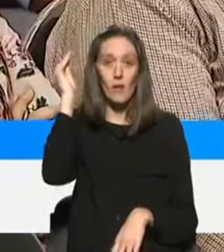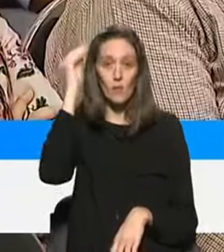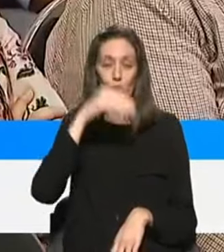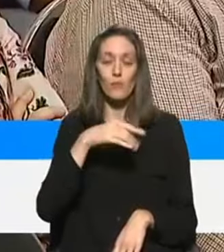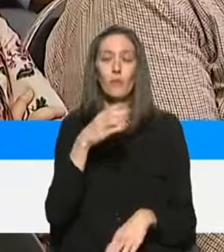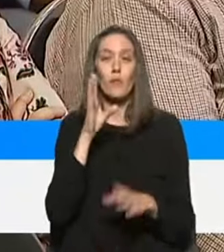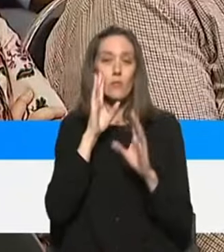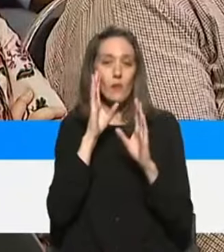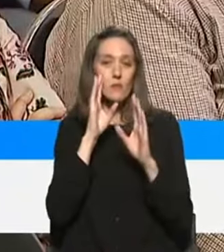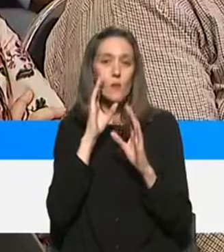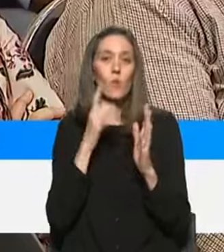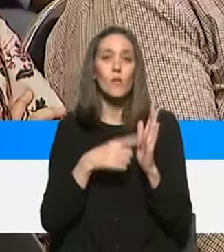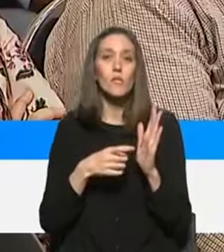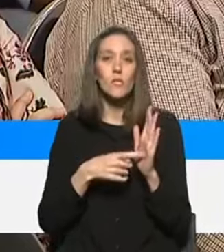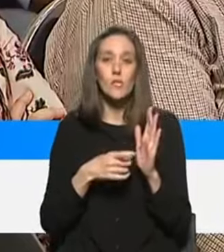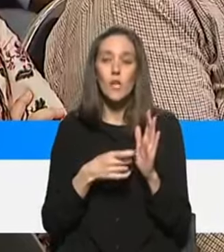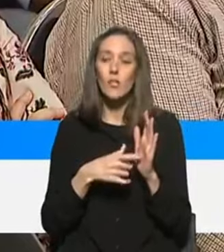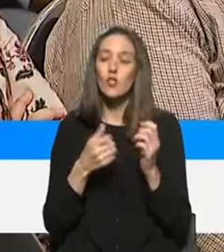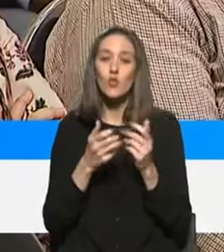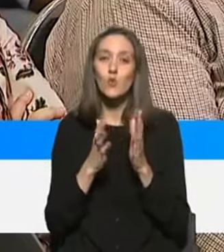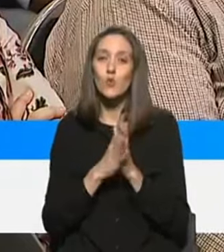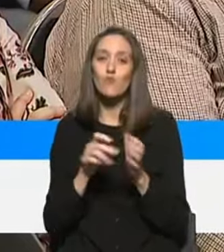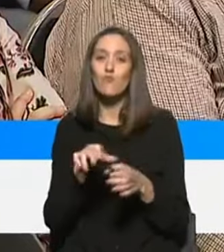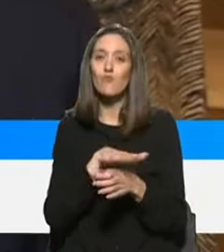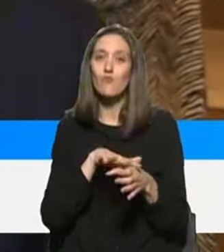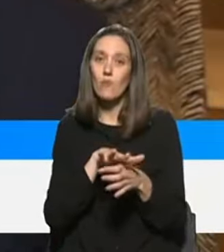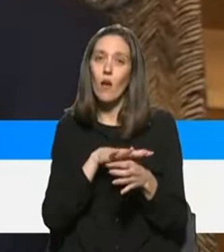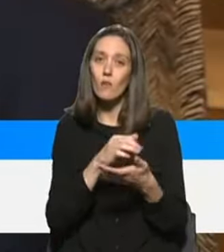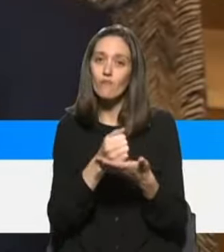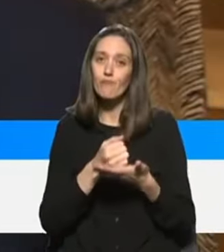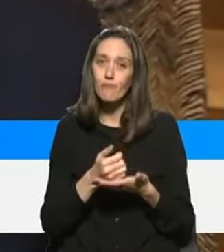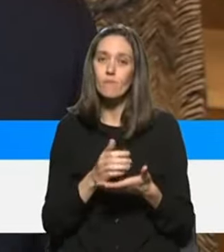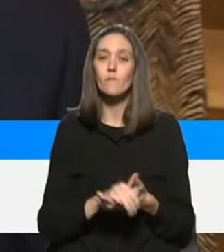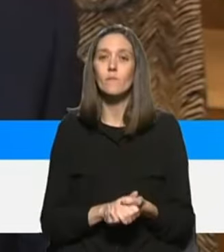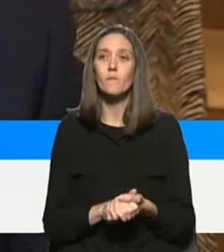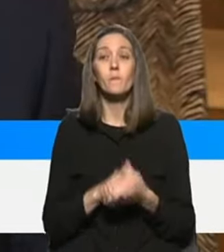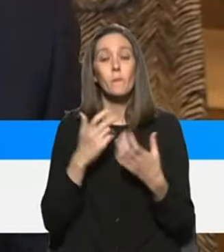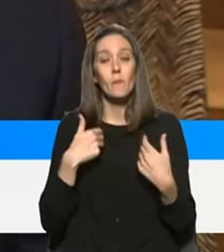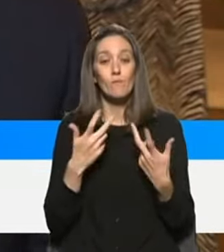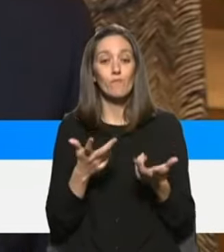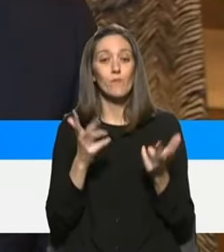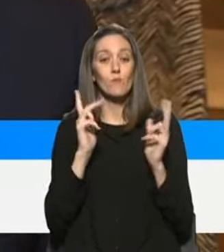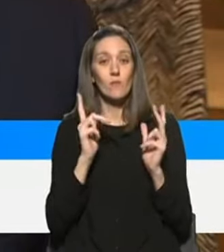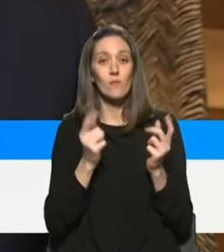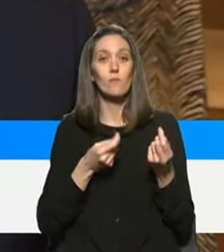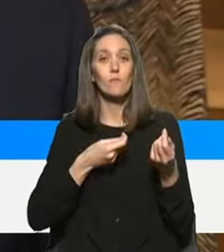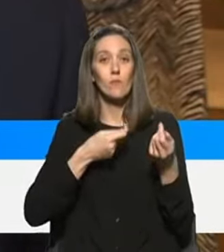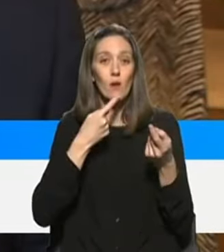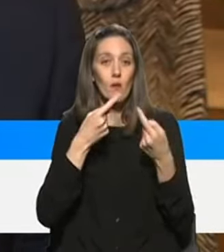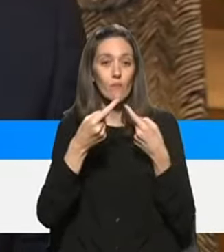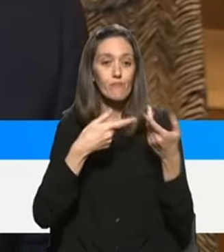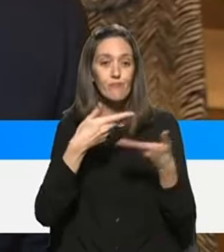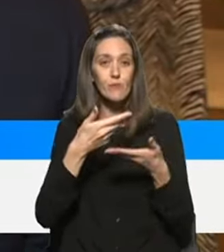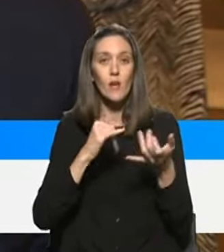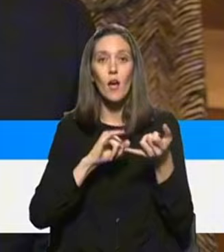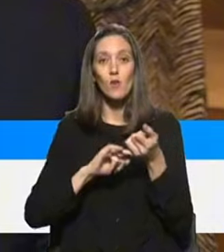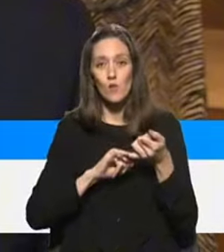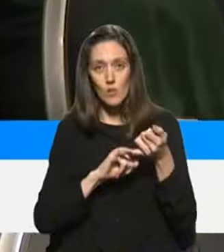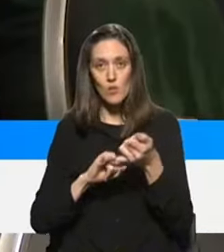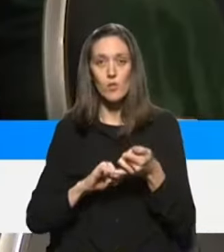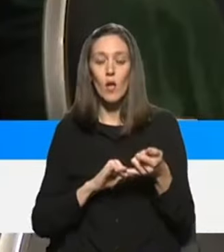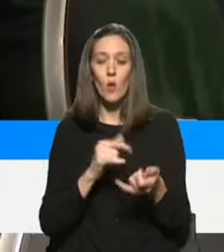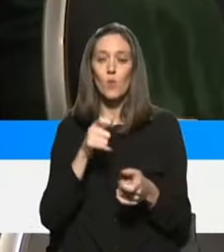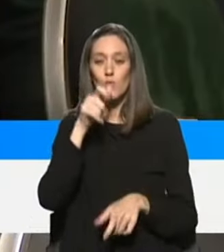e conta com todos os agentes deste setor. Estamos não só disponíveis para dialogar com a associação, para dialogar com